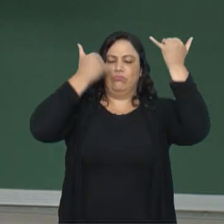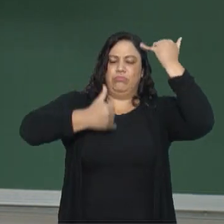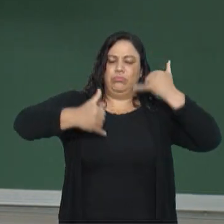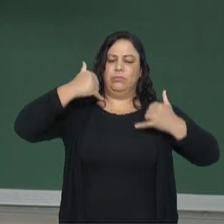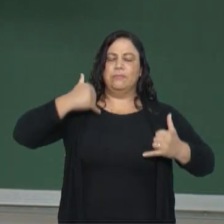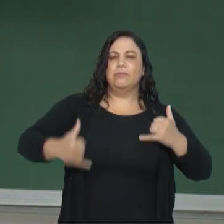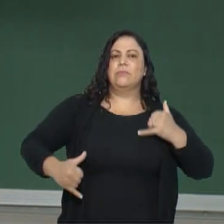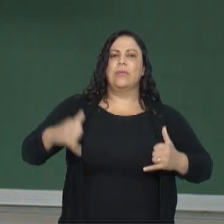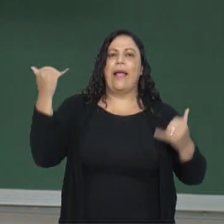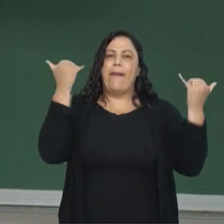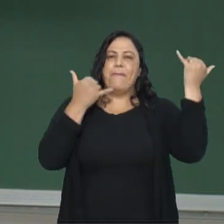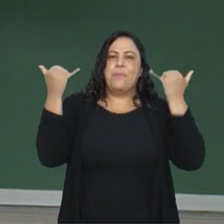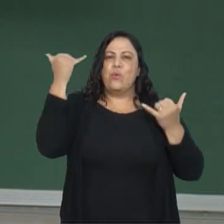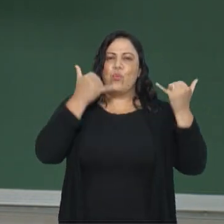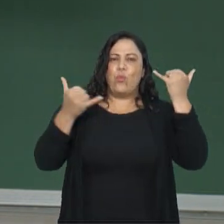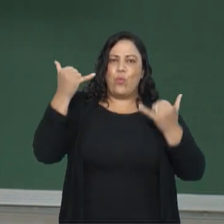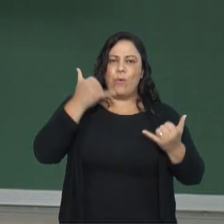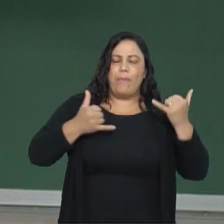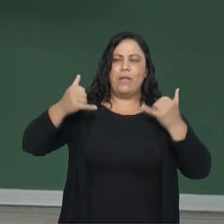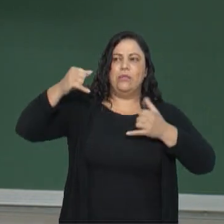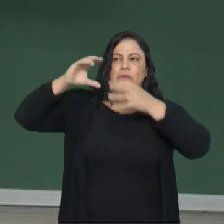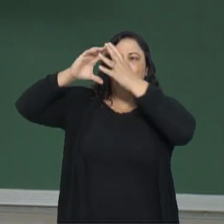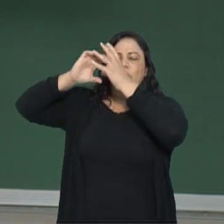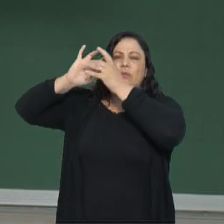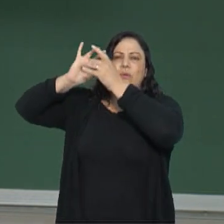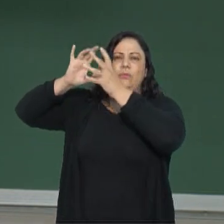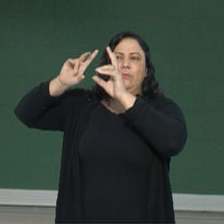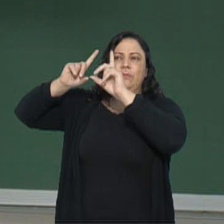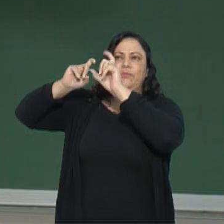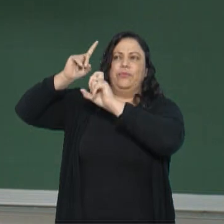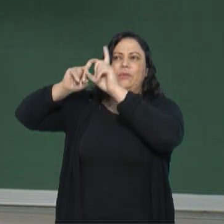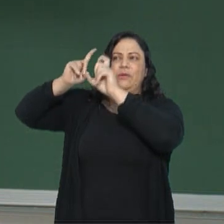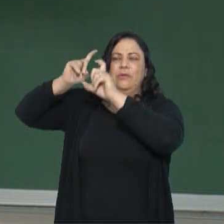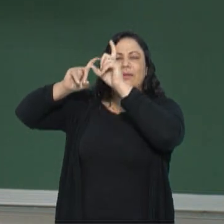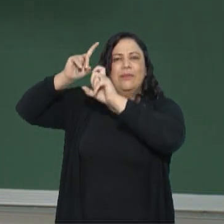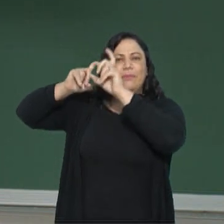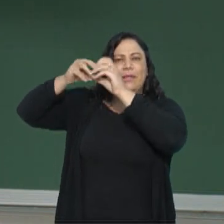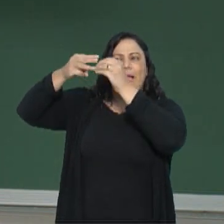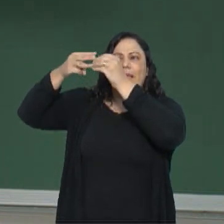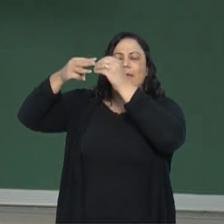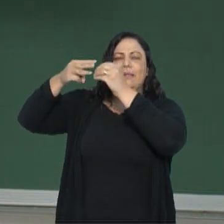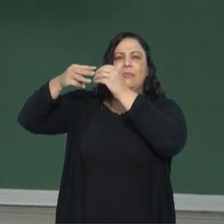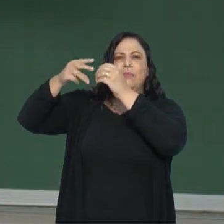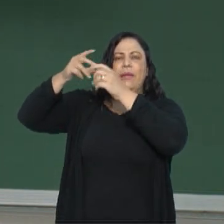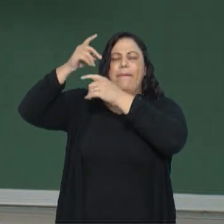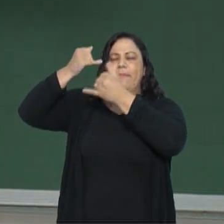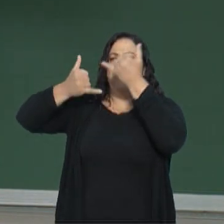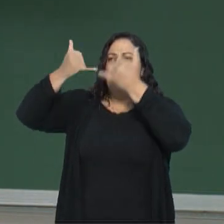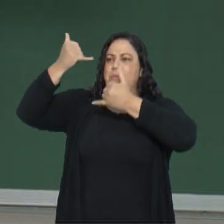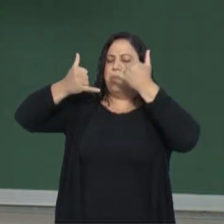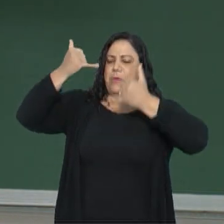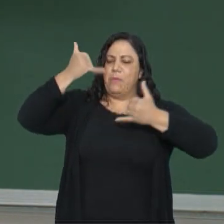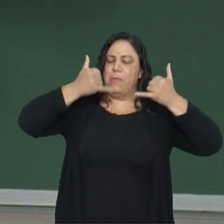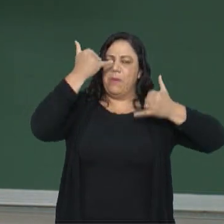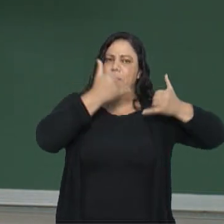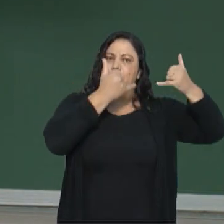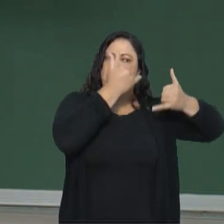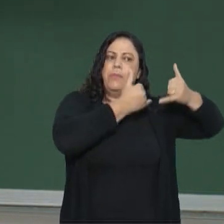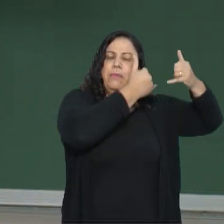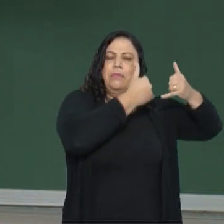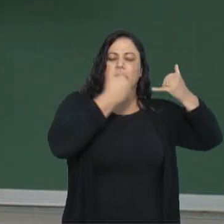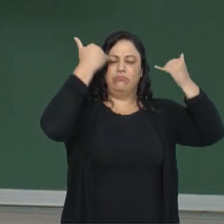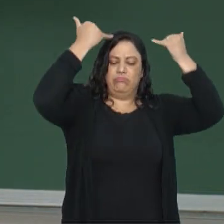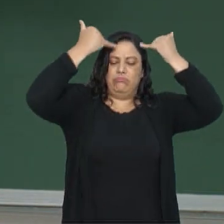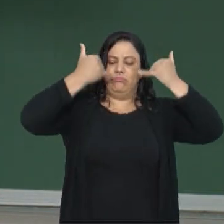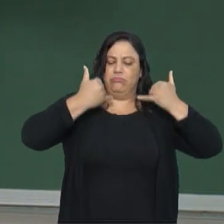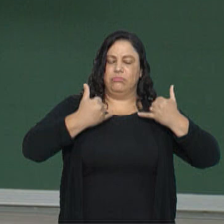né, a informação de um neurônio para outro, ou seja, de uma célula para outra célula, ou do neurônio ou de uma estrutura do